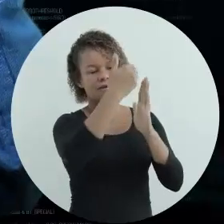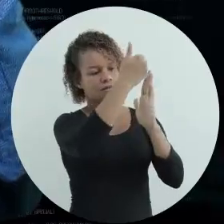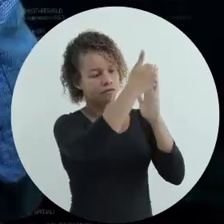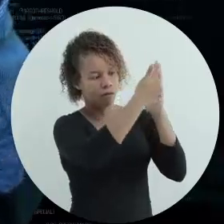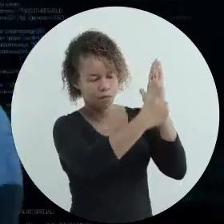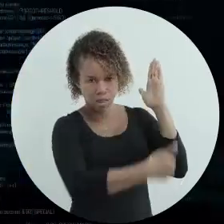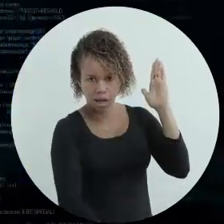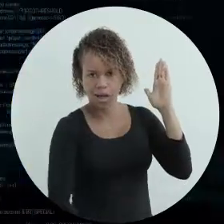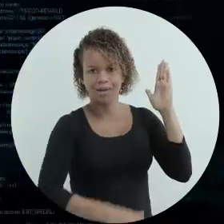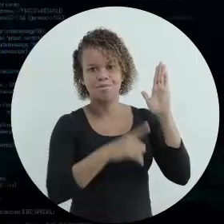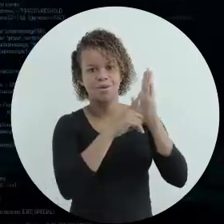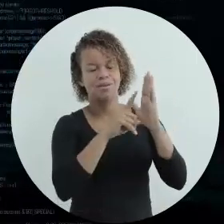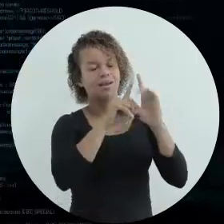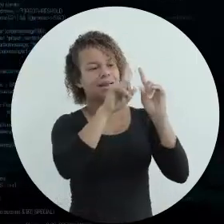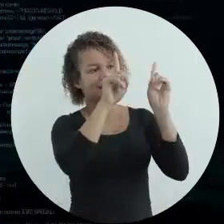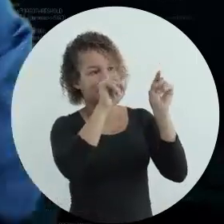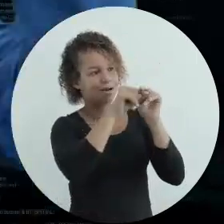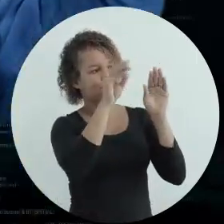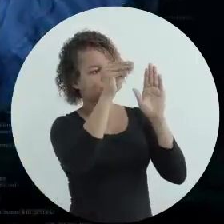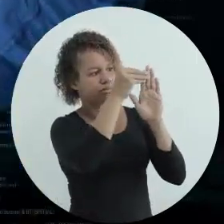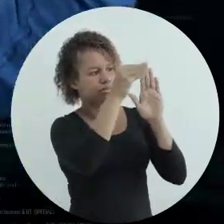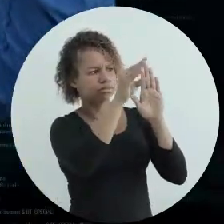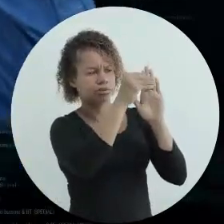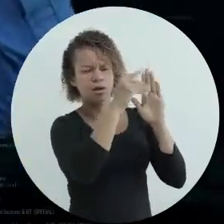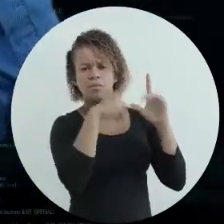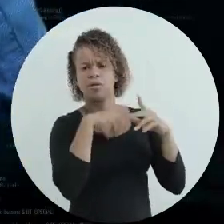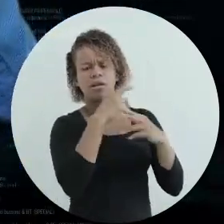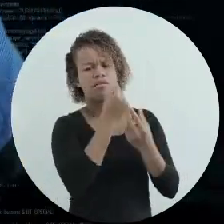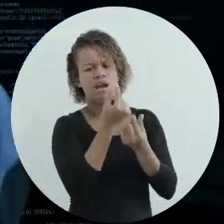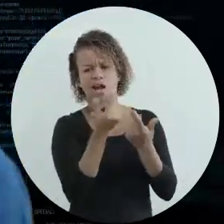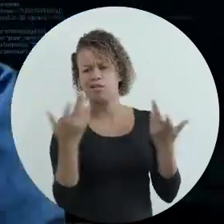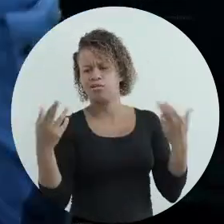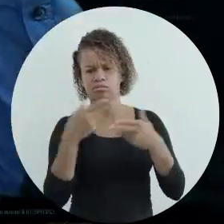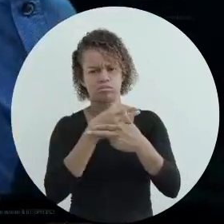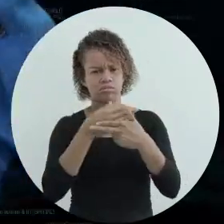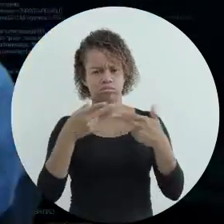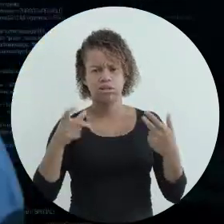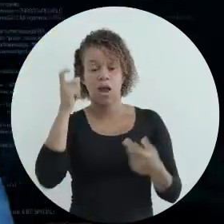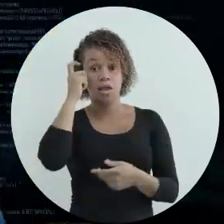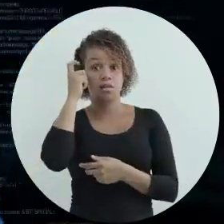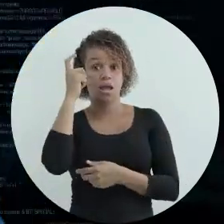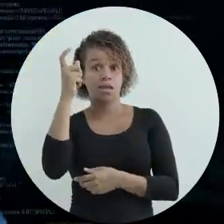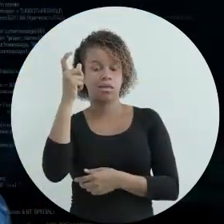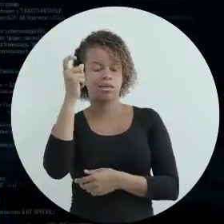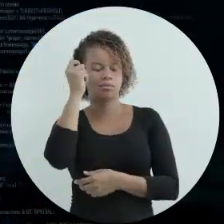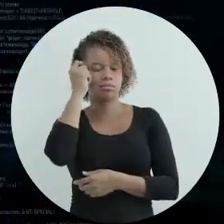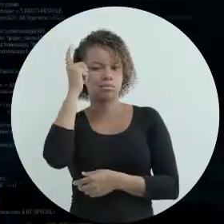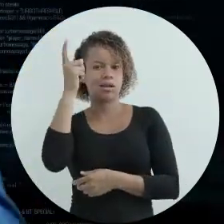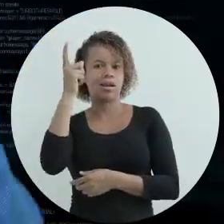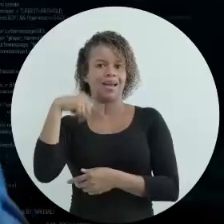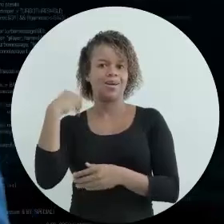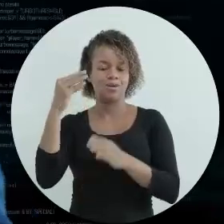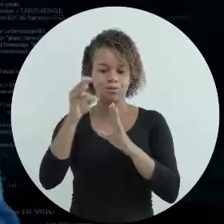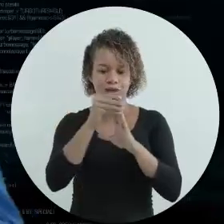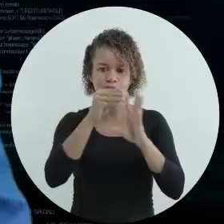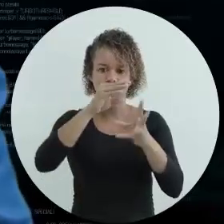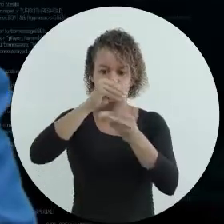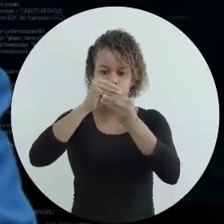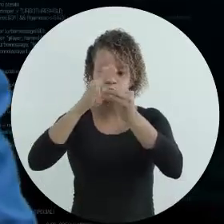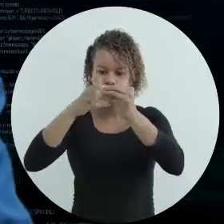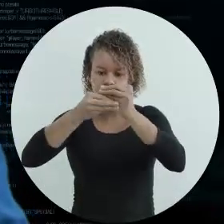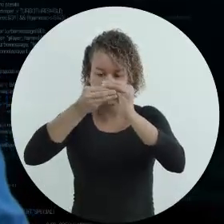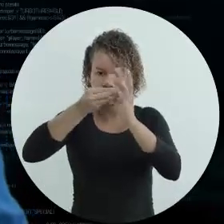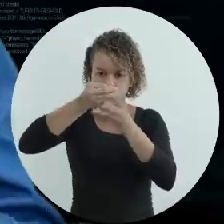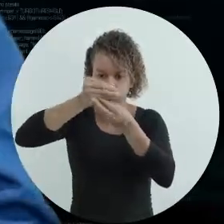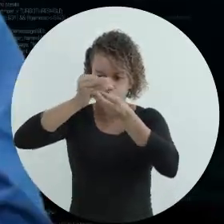campos, dentro desses campos a gente pode ter valores. Essa ideia de um dentro do outro é o conceito principal